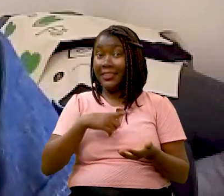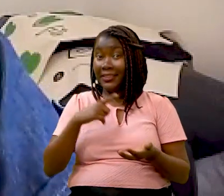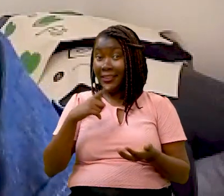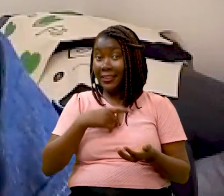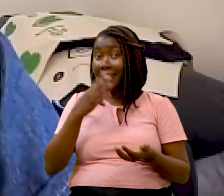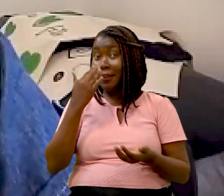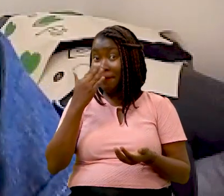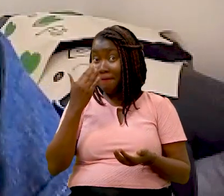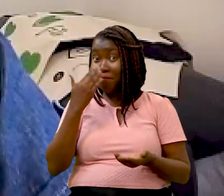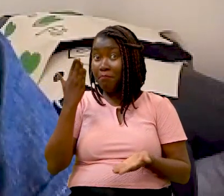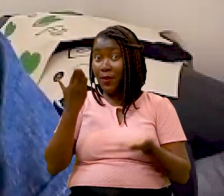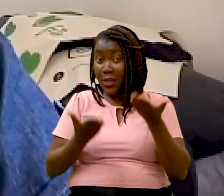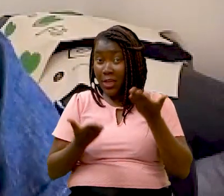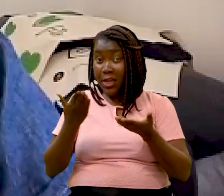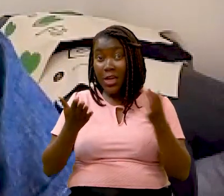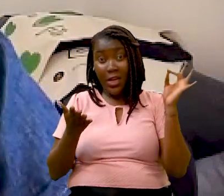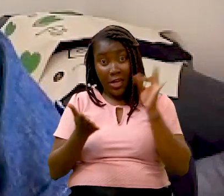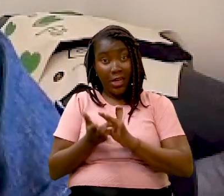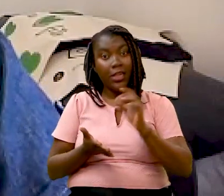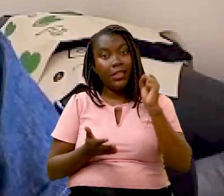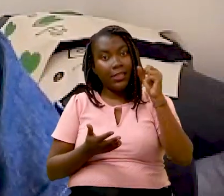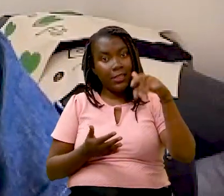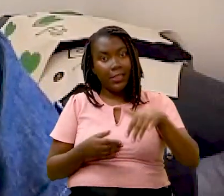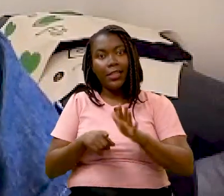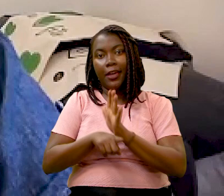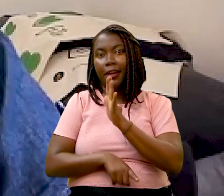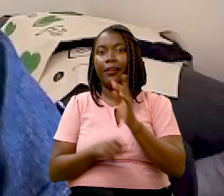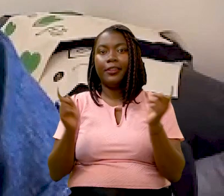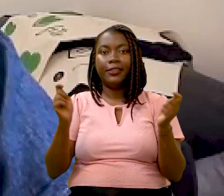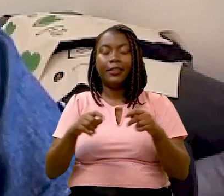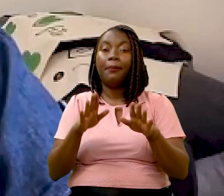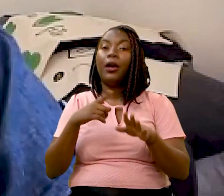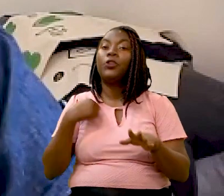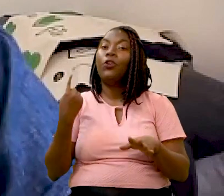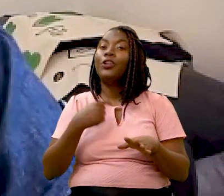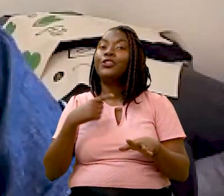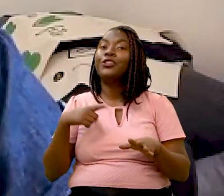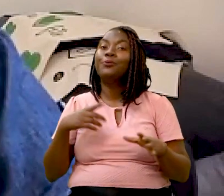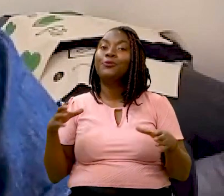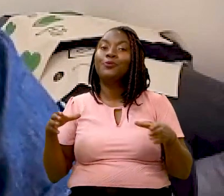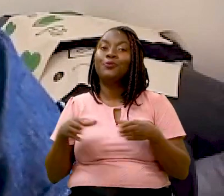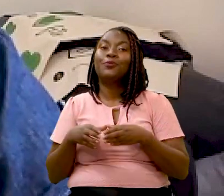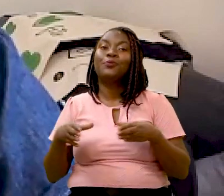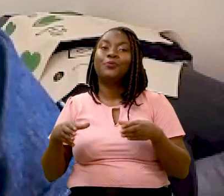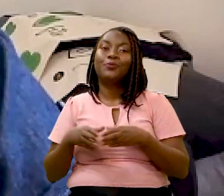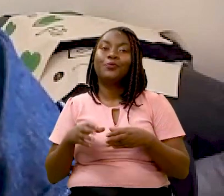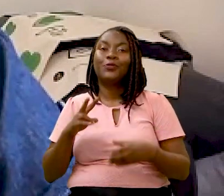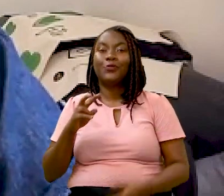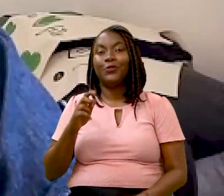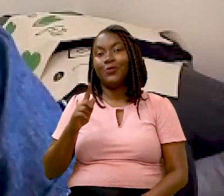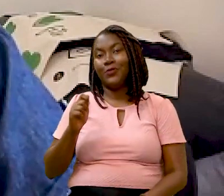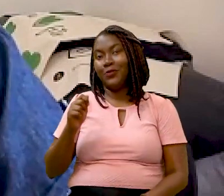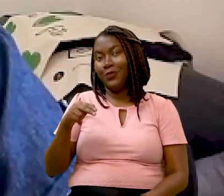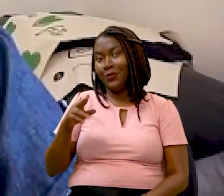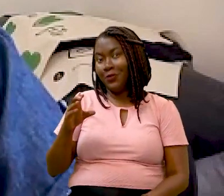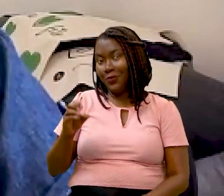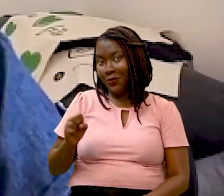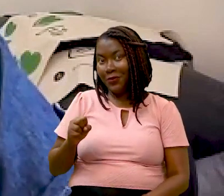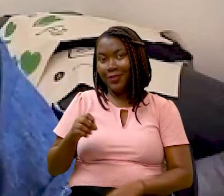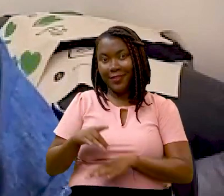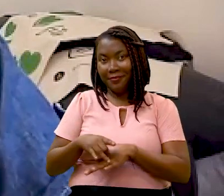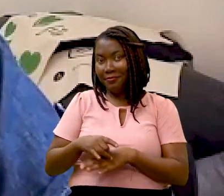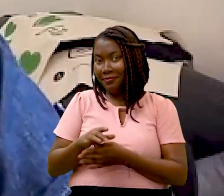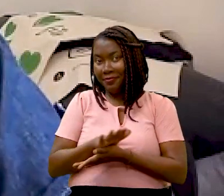alimentação realmente equilibrada e regrada, sim, ela tem menos chance. Mas nós temos um time aí de vegetarianos e veganos